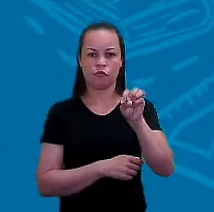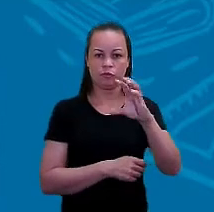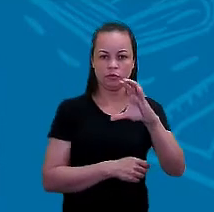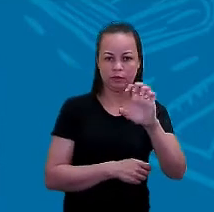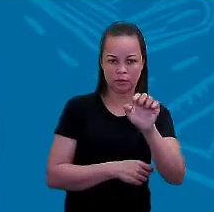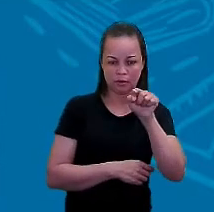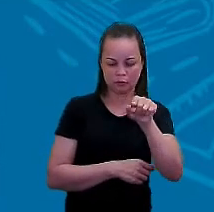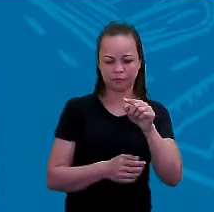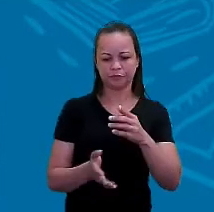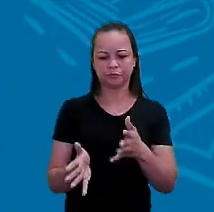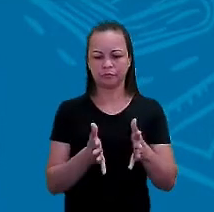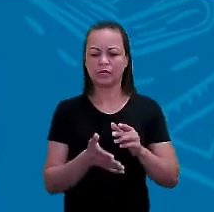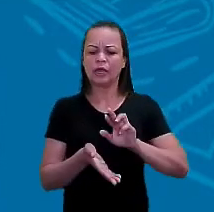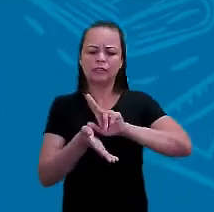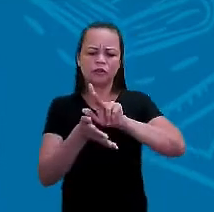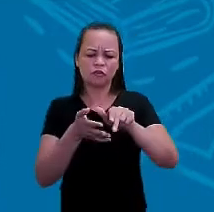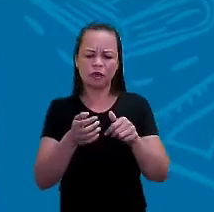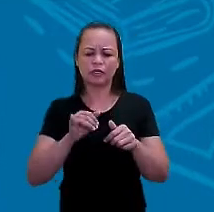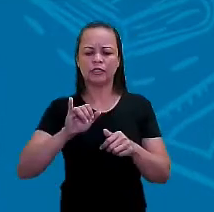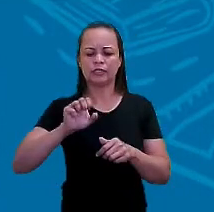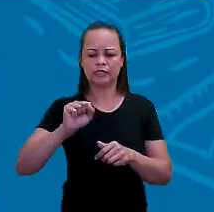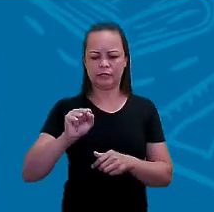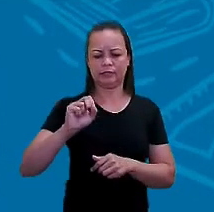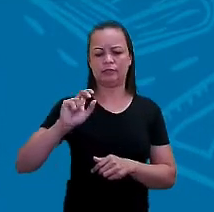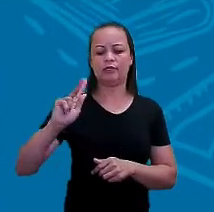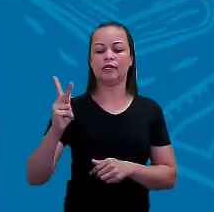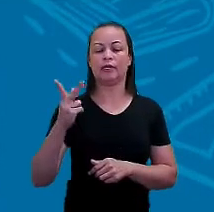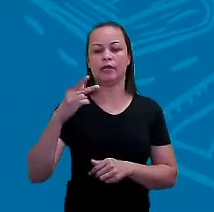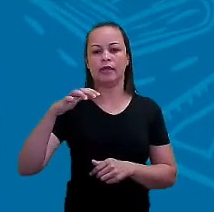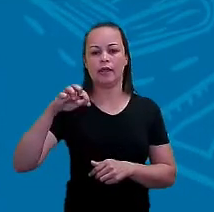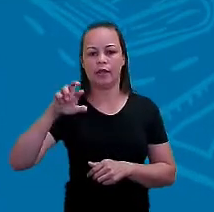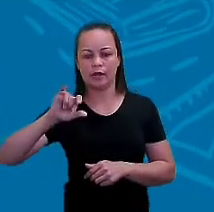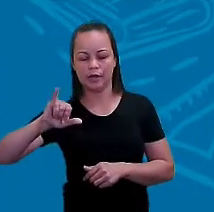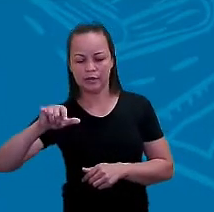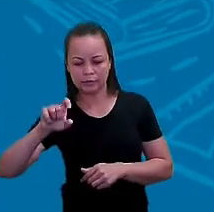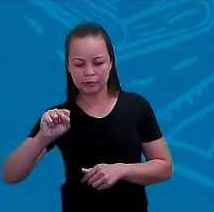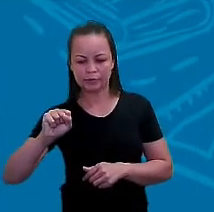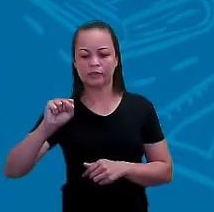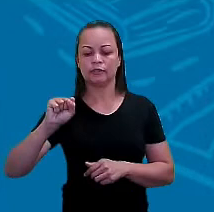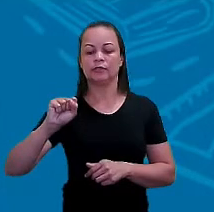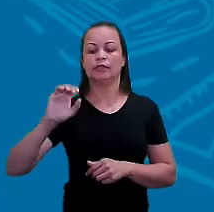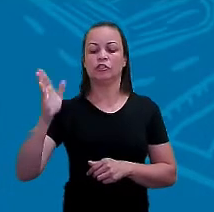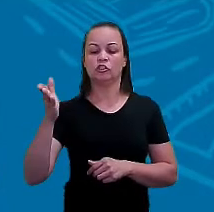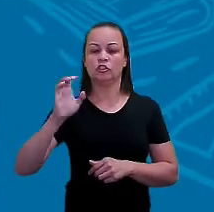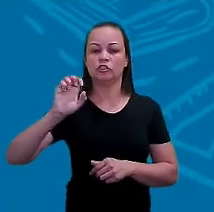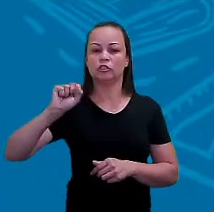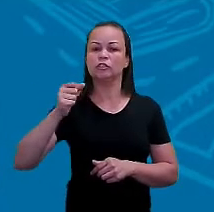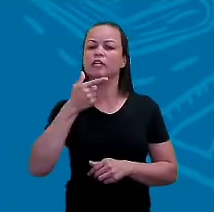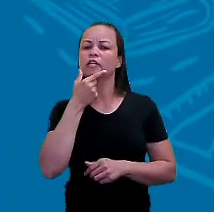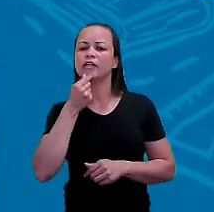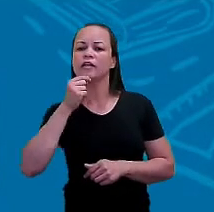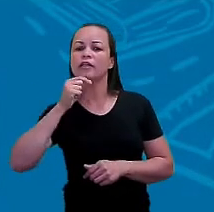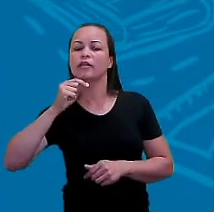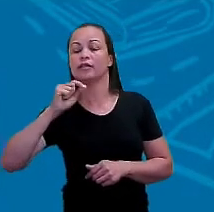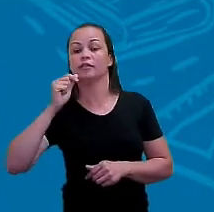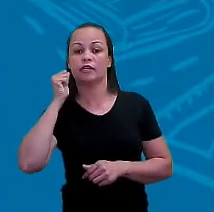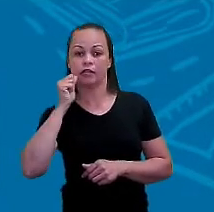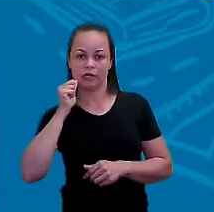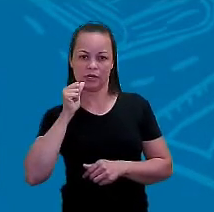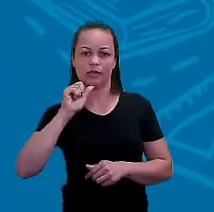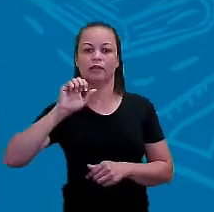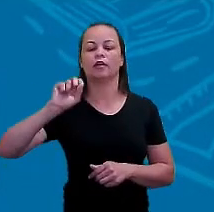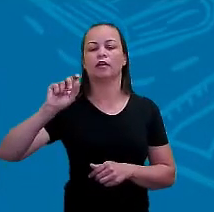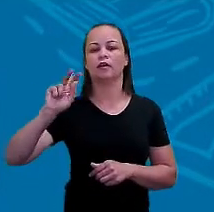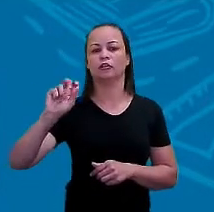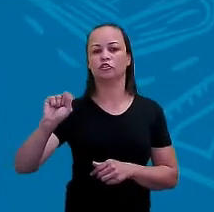she e o it, eu vou trabalhar com is. Ou seja, eu vou dizer he is, she is, it is.